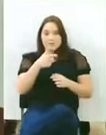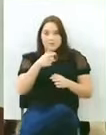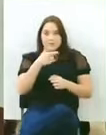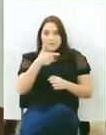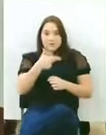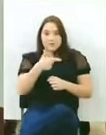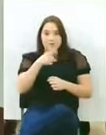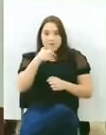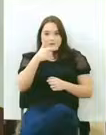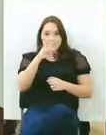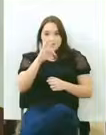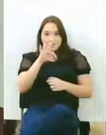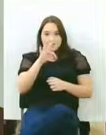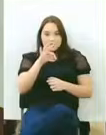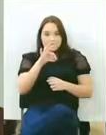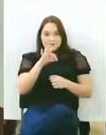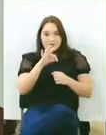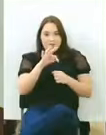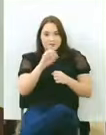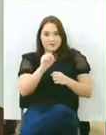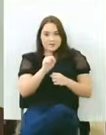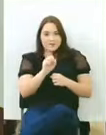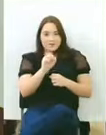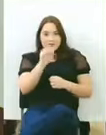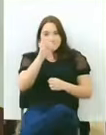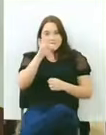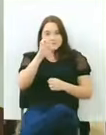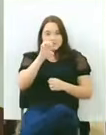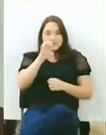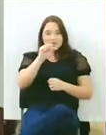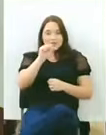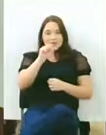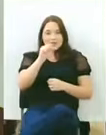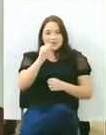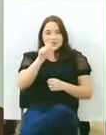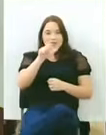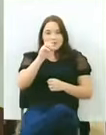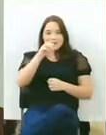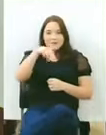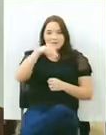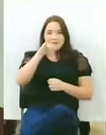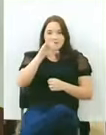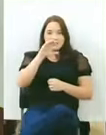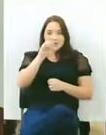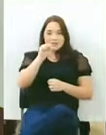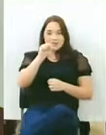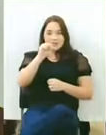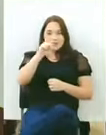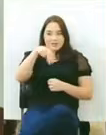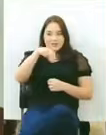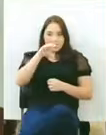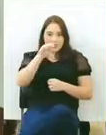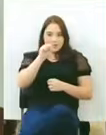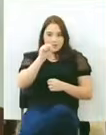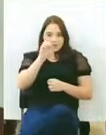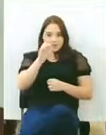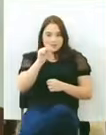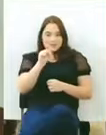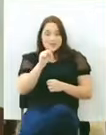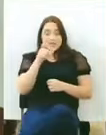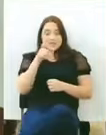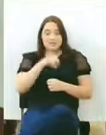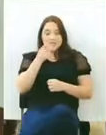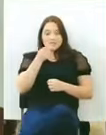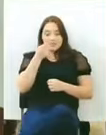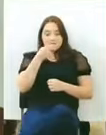capítulo 2 e capítulo 3 que ele jamais bajulou ninguém, porque Deus não aprova essas coisas. Quando